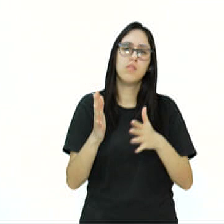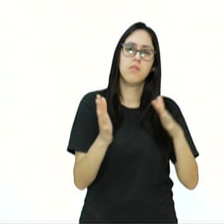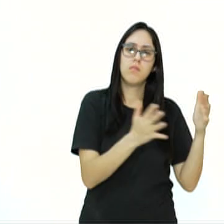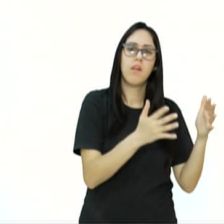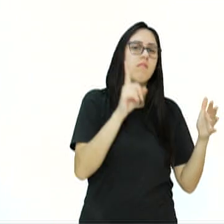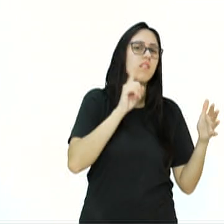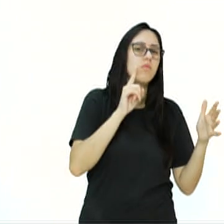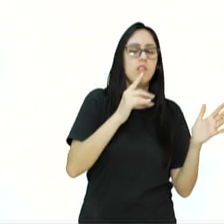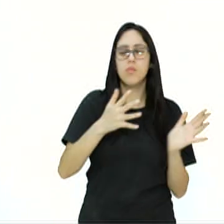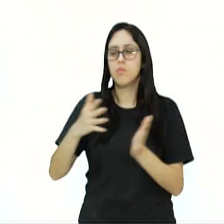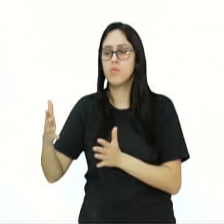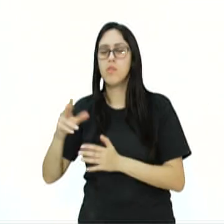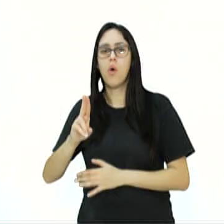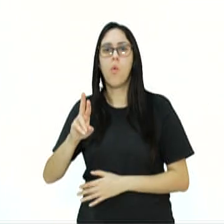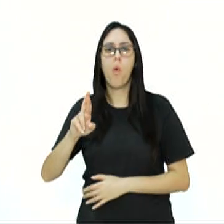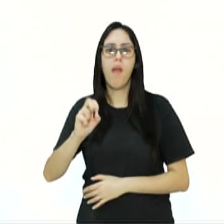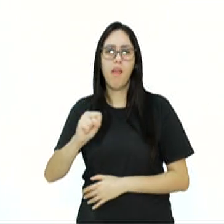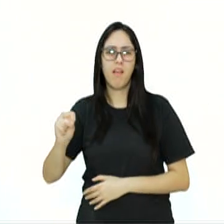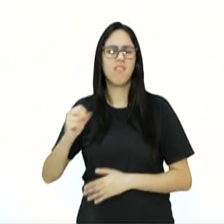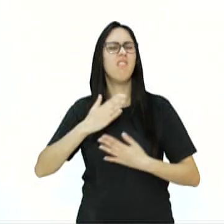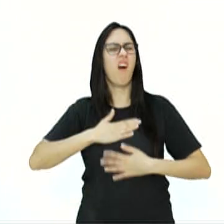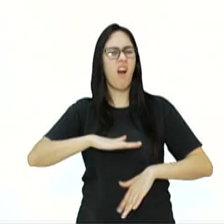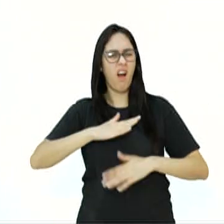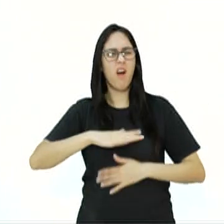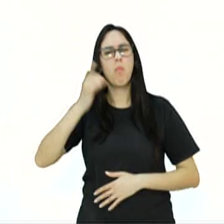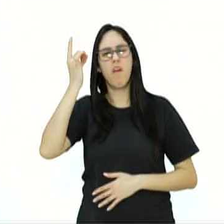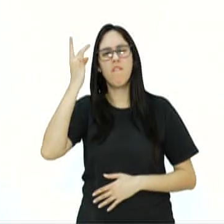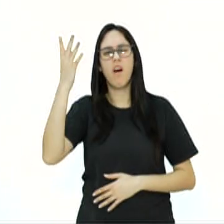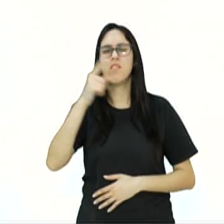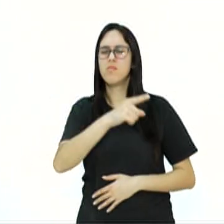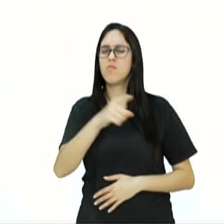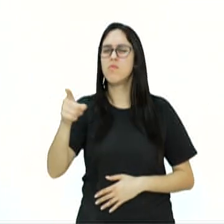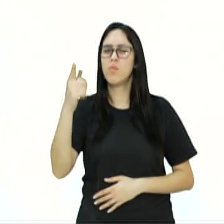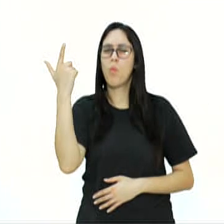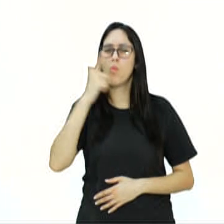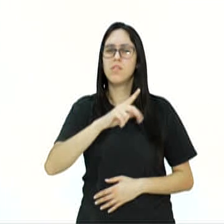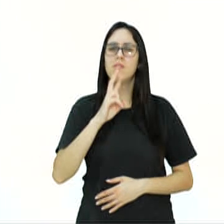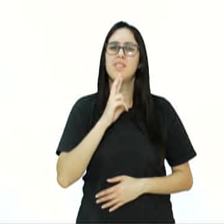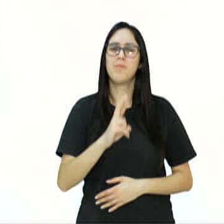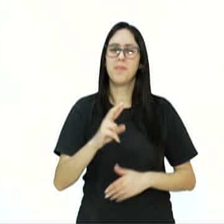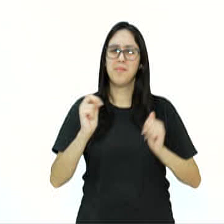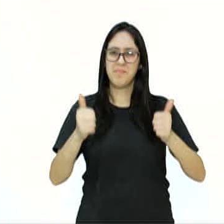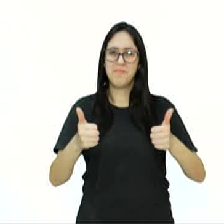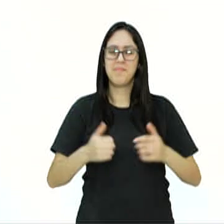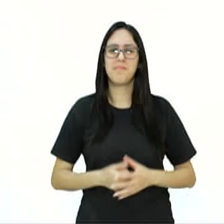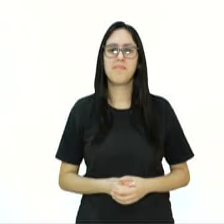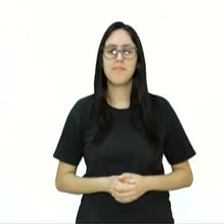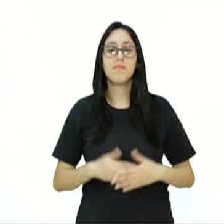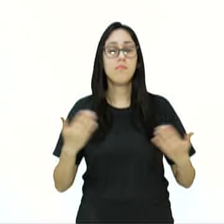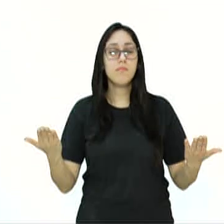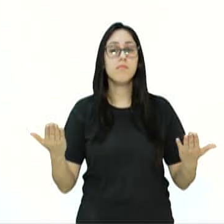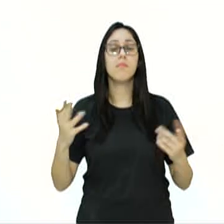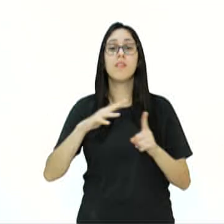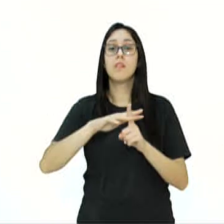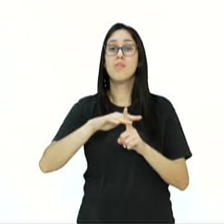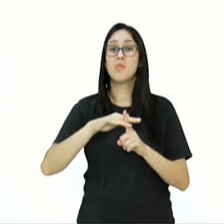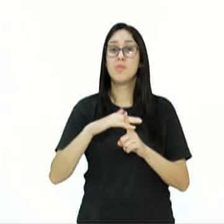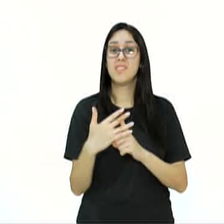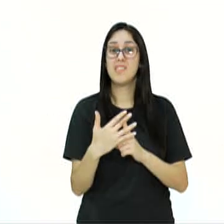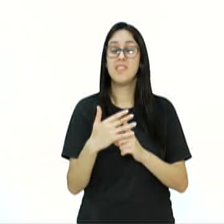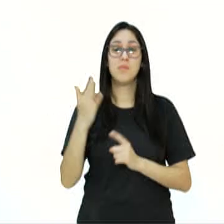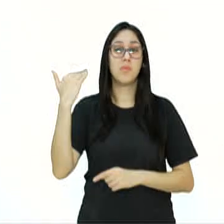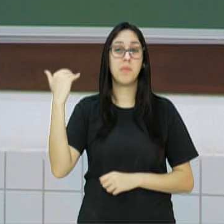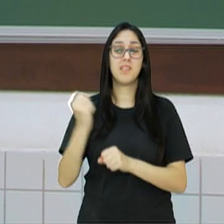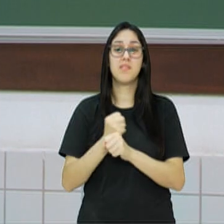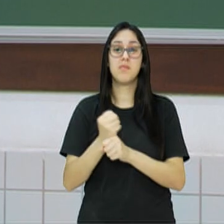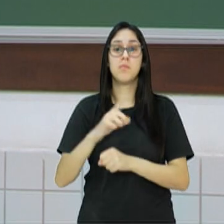União Soviética, né? Bem tranquilo o exercício, tenho certeza que você conseguiu resolvê-lo aí. Gente, o socialismo na década de 80, então